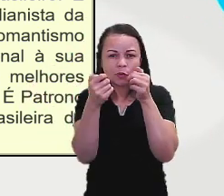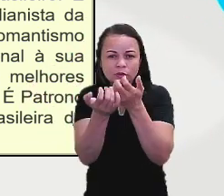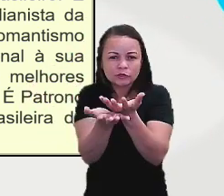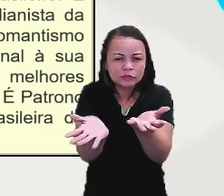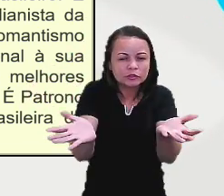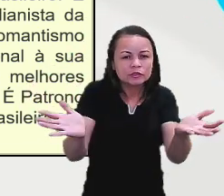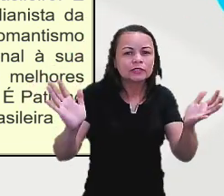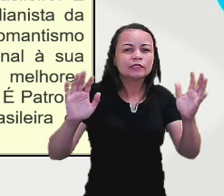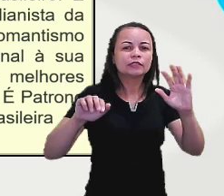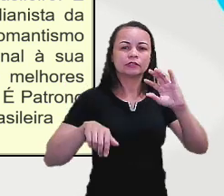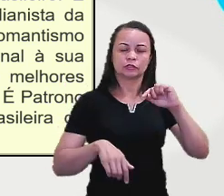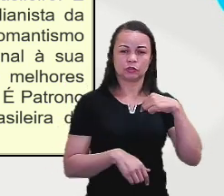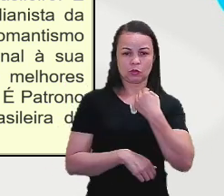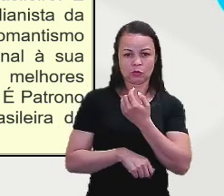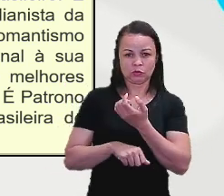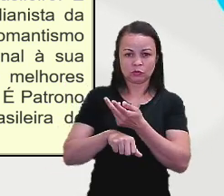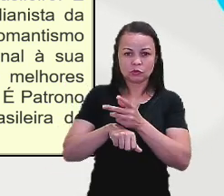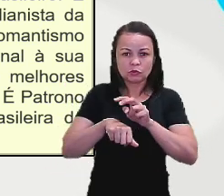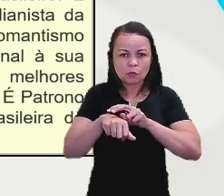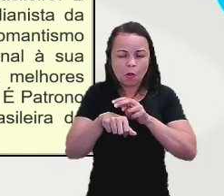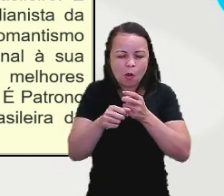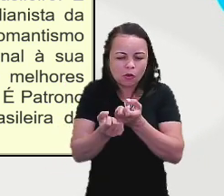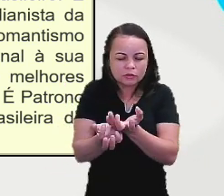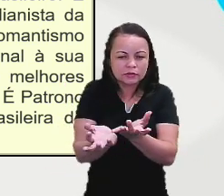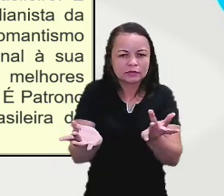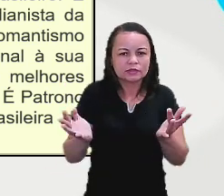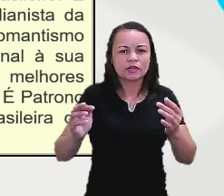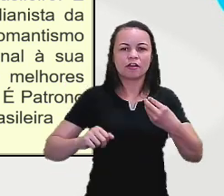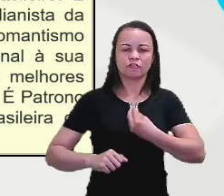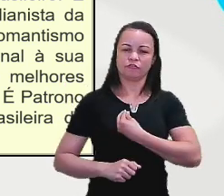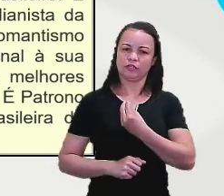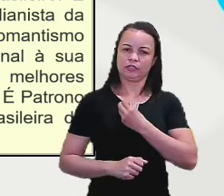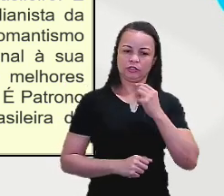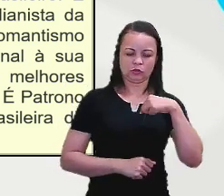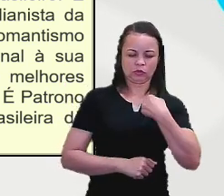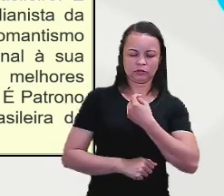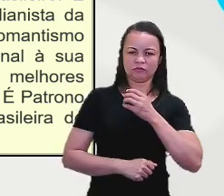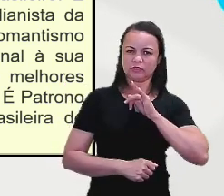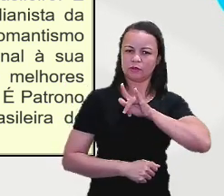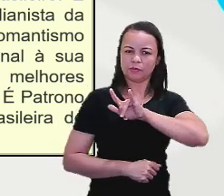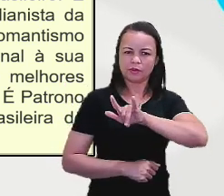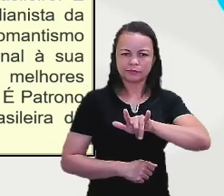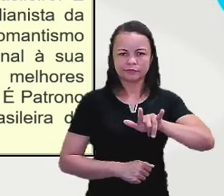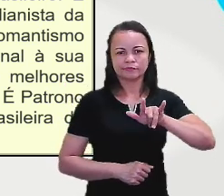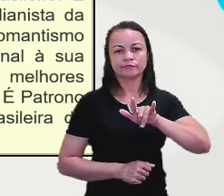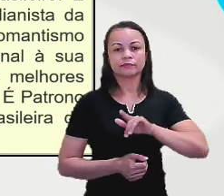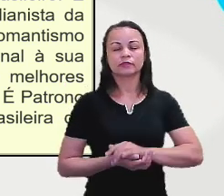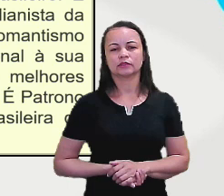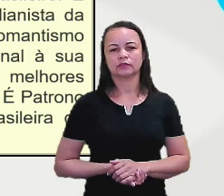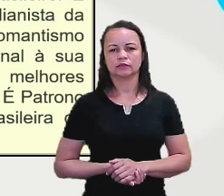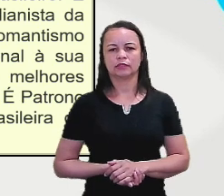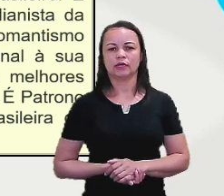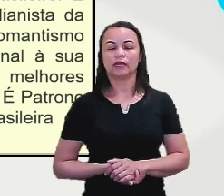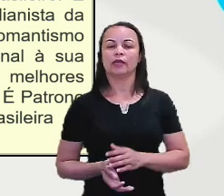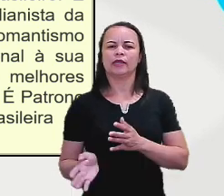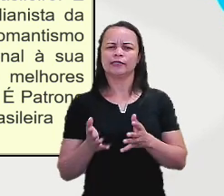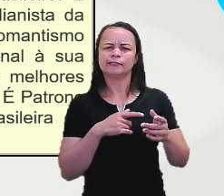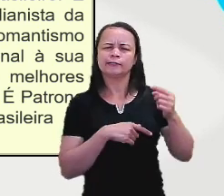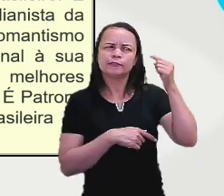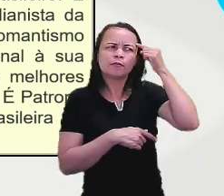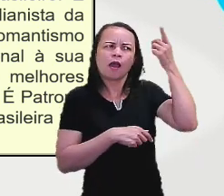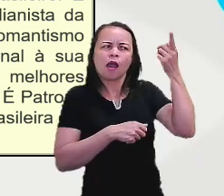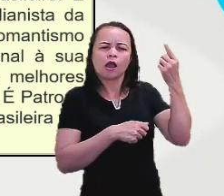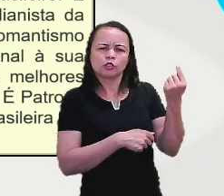Nossos bosques têm mais vida, nossa vida mais amores. Em cismar sozinho